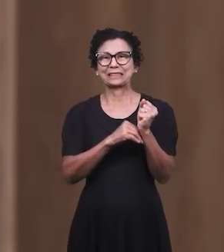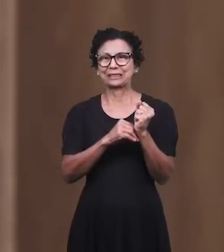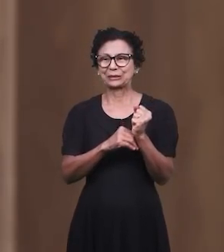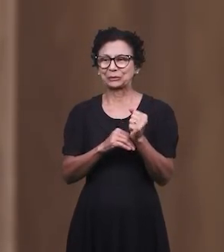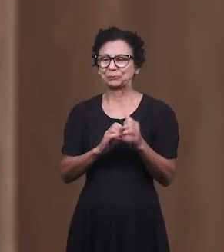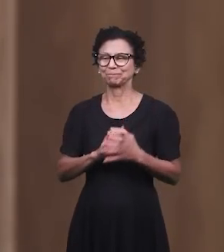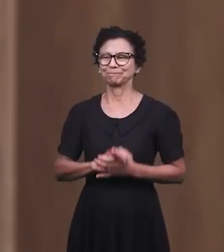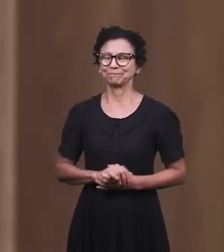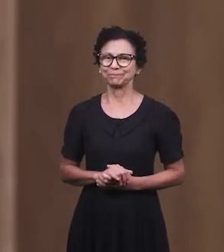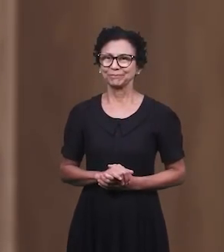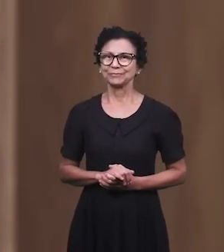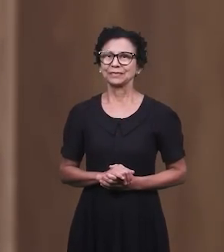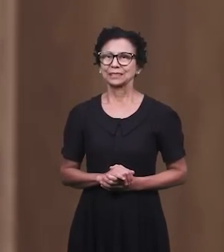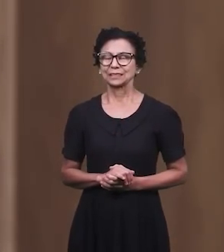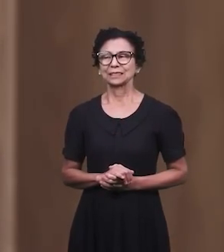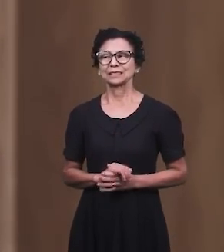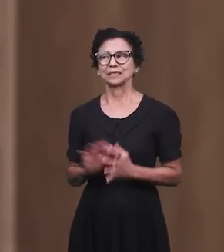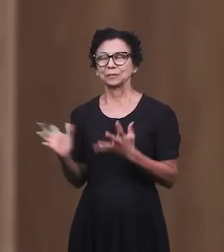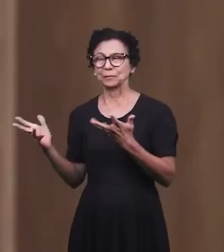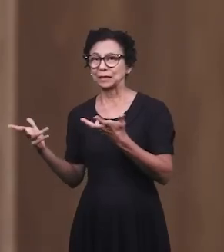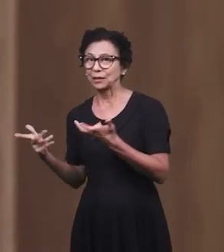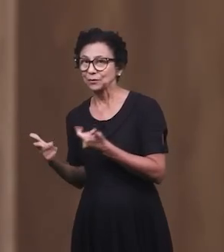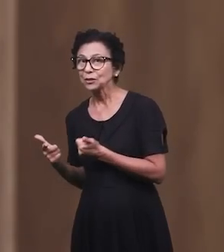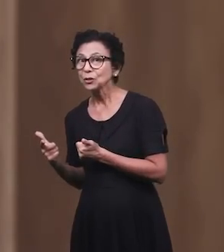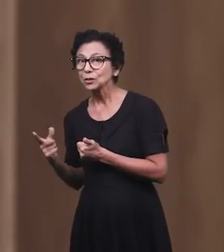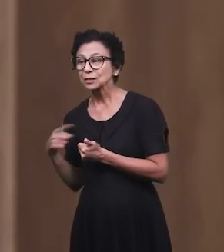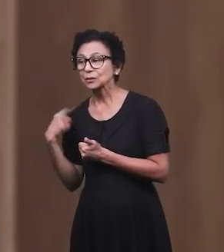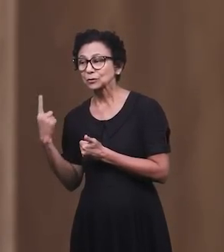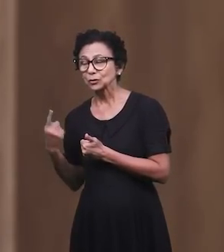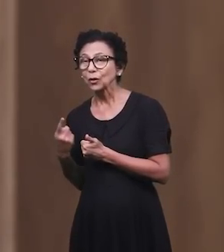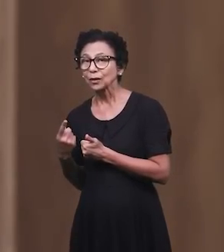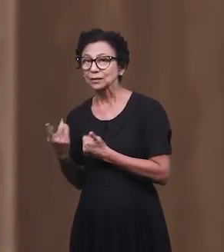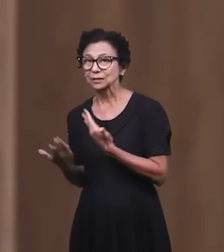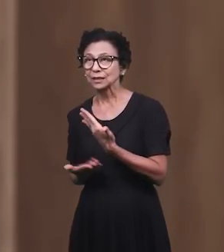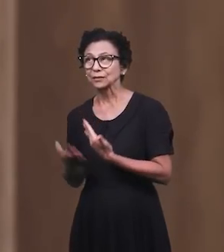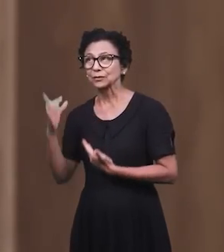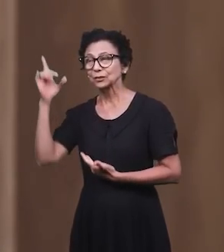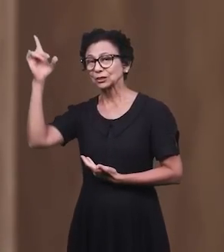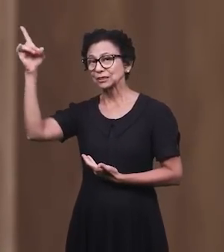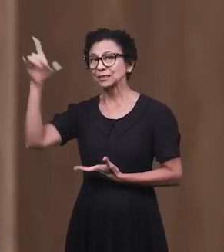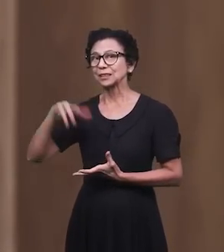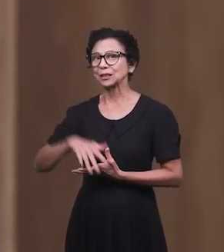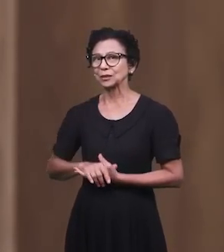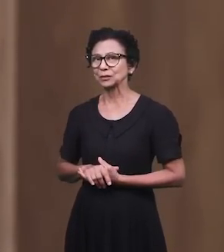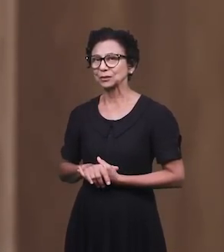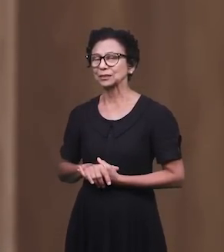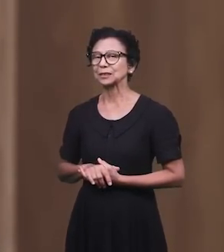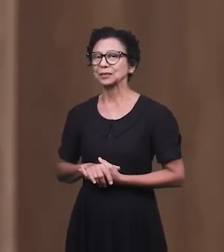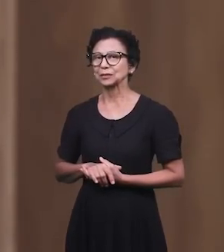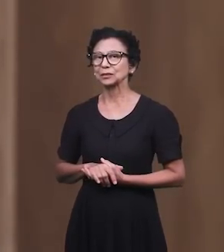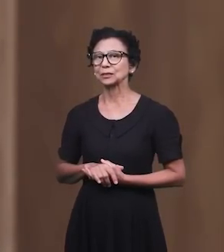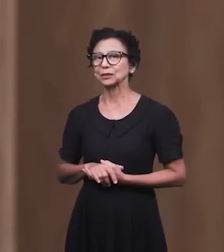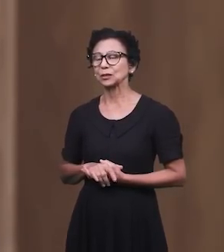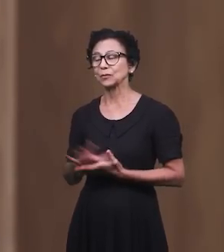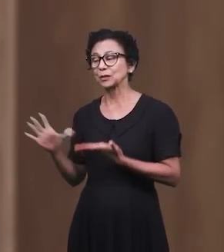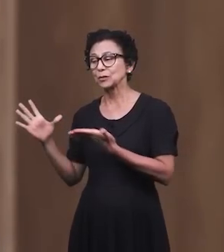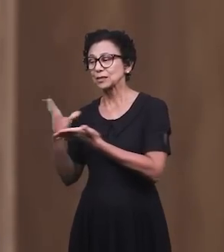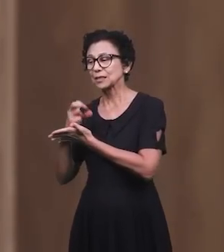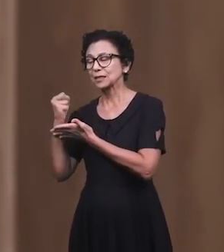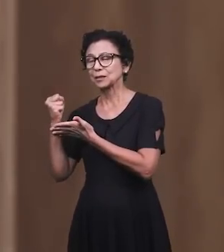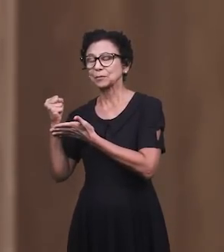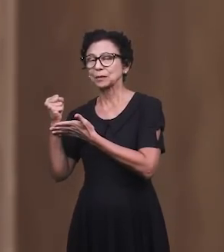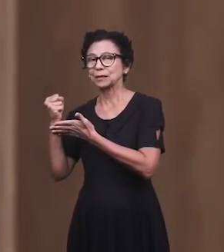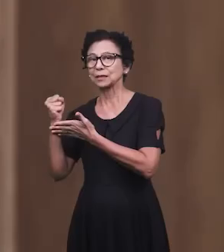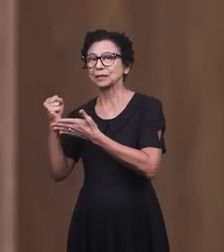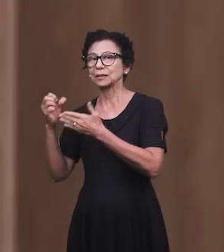para nós, ele é maravilhoso, porque vai ser um segredo individual. O Senhor vai falar conosco e vai nos arrebatar para morar